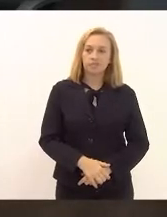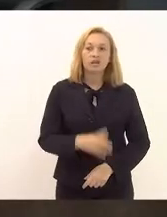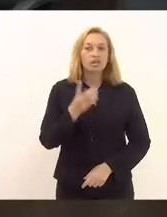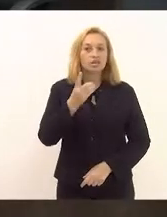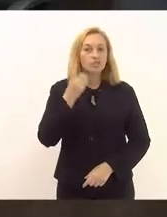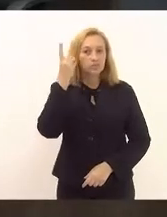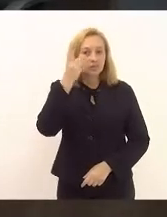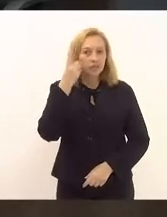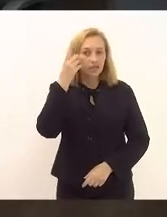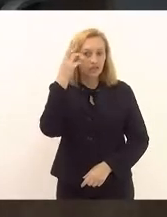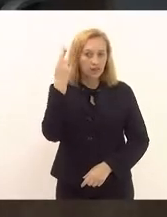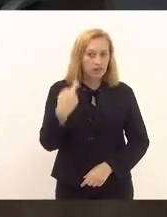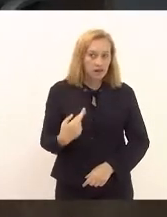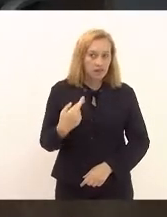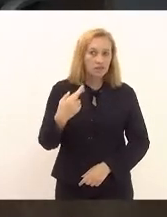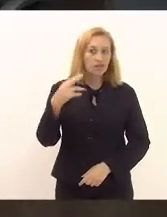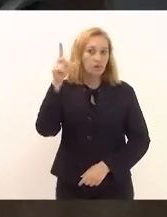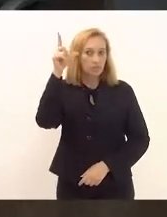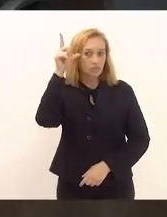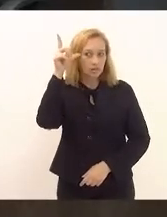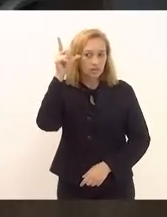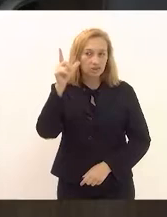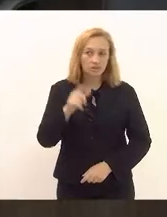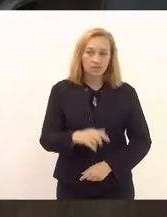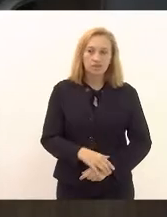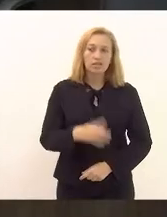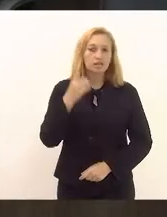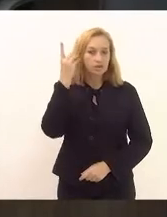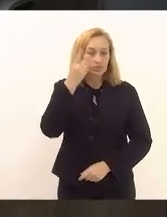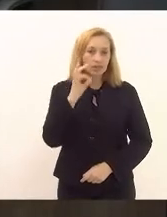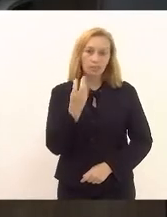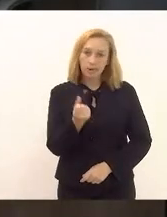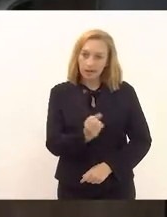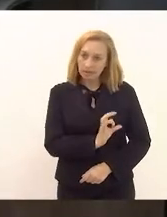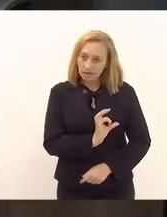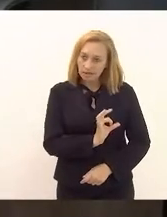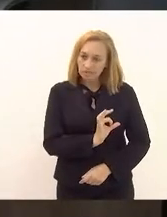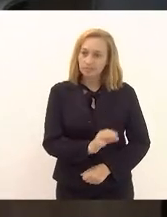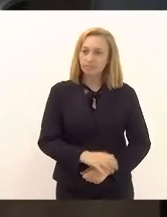deputada Renata, Lucinha, deputada Marta,